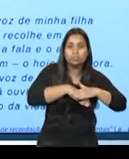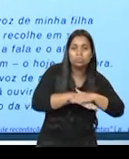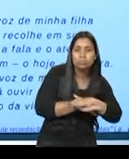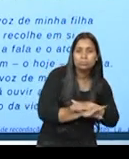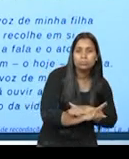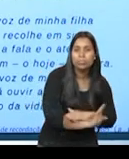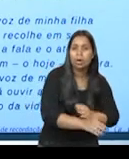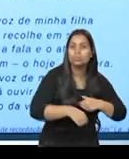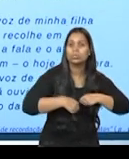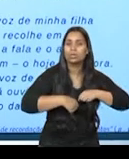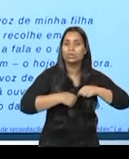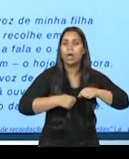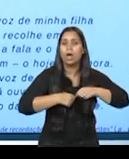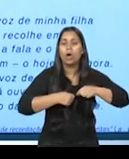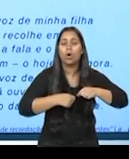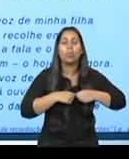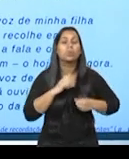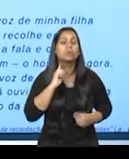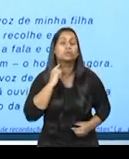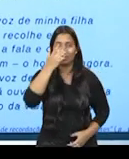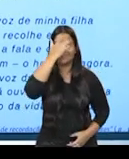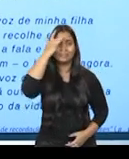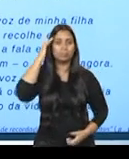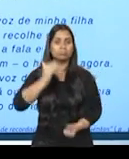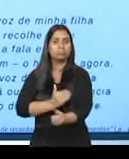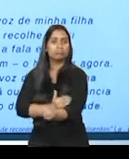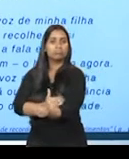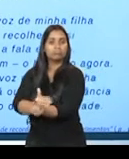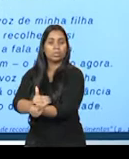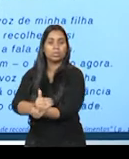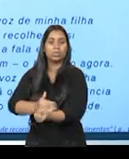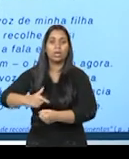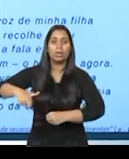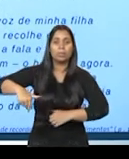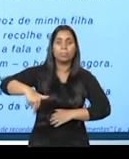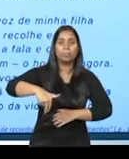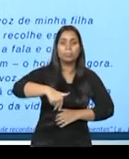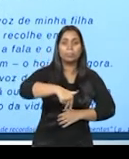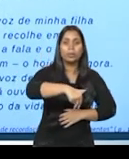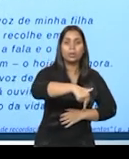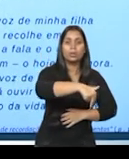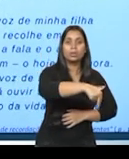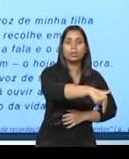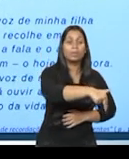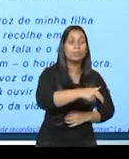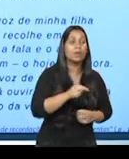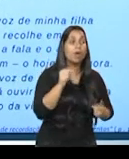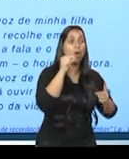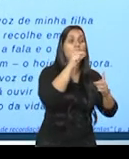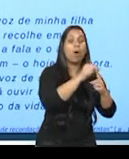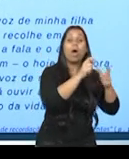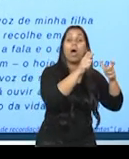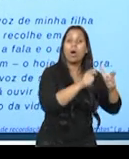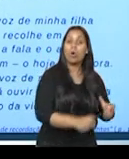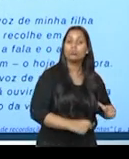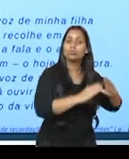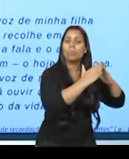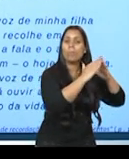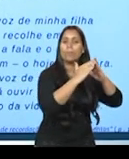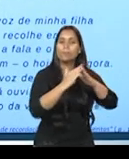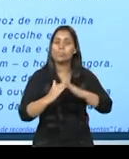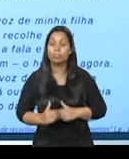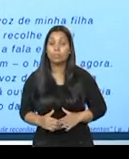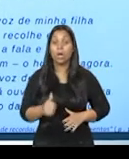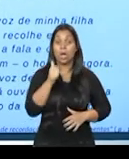trouxas, roupagens sujas dos brancos, pelo caminho empoeirado rumo à favela. A minha voz ainda